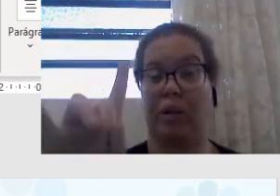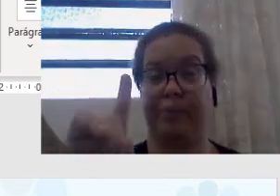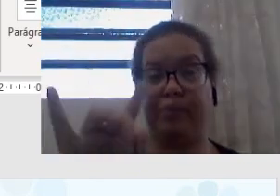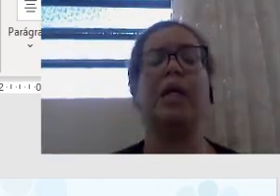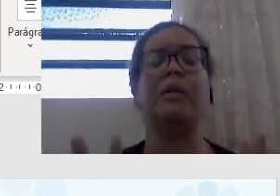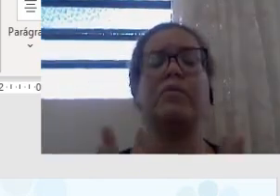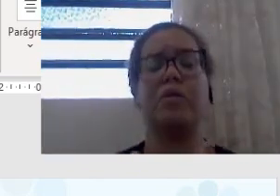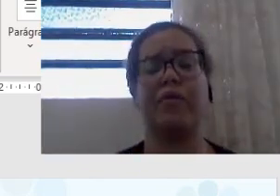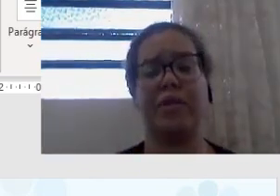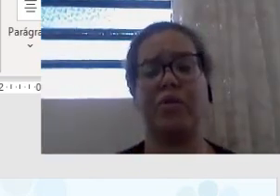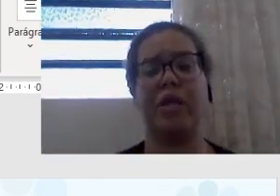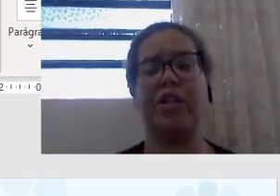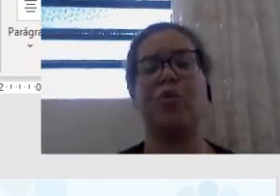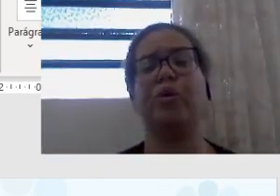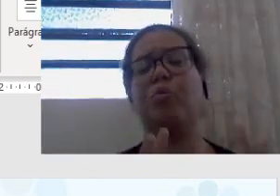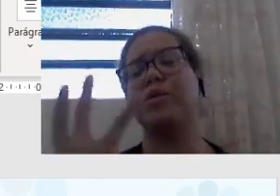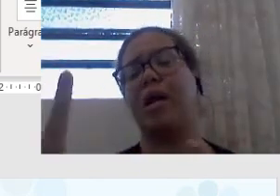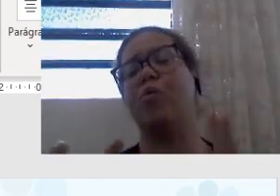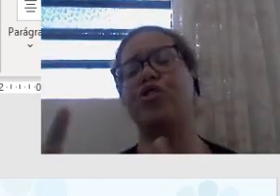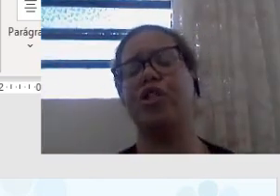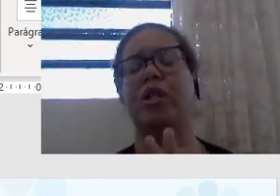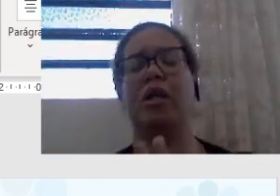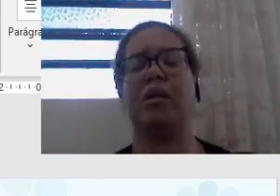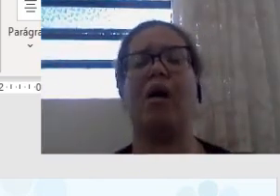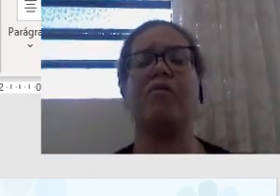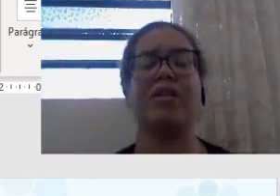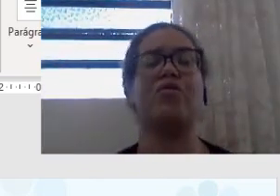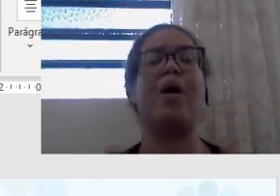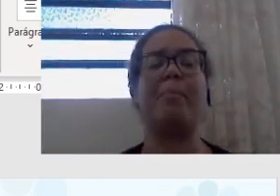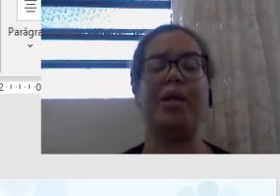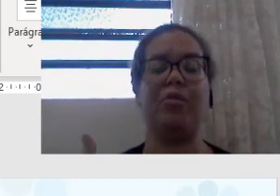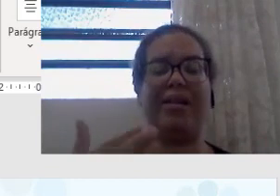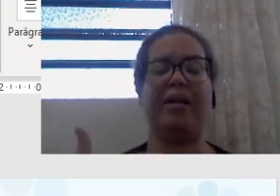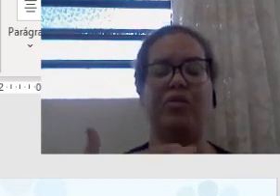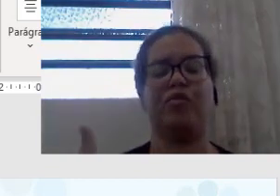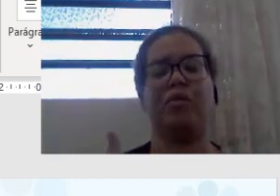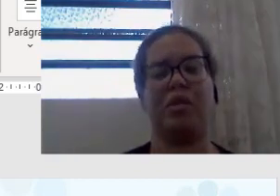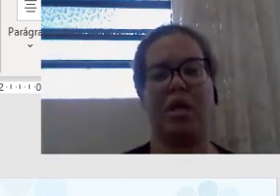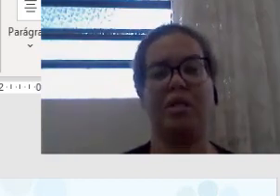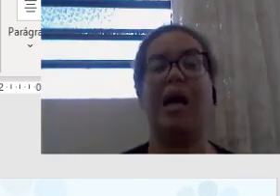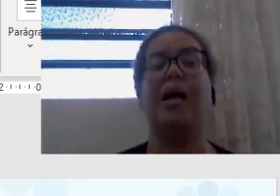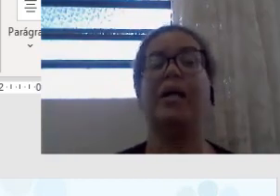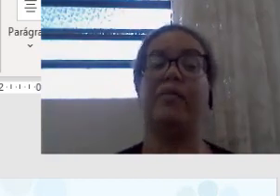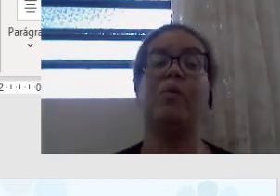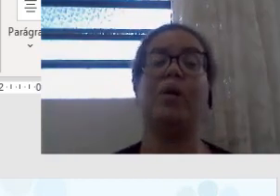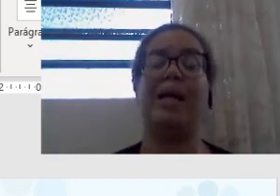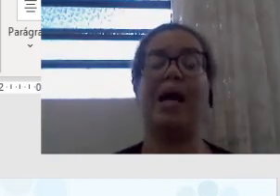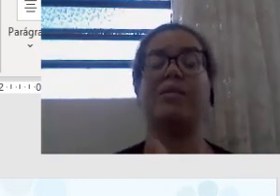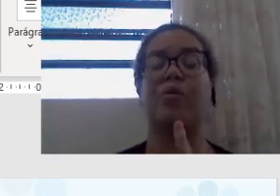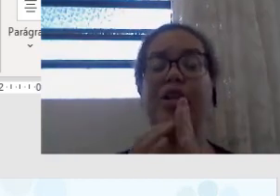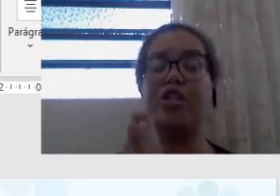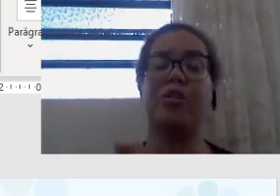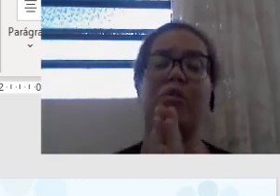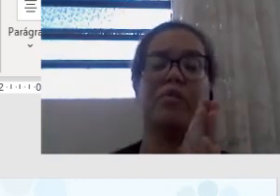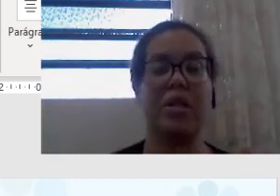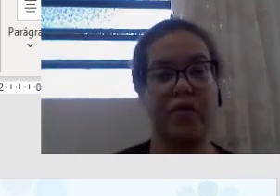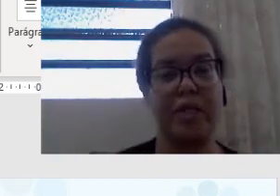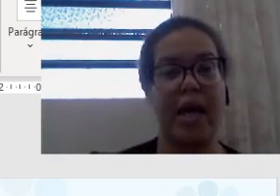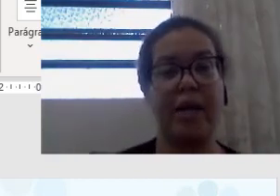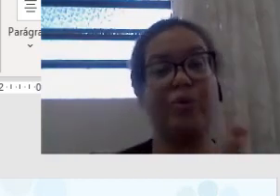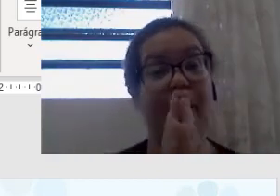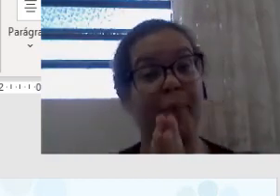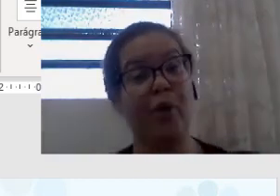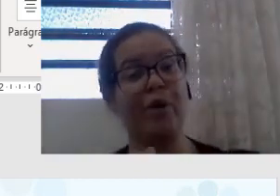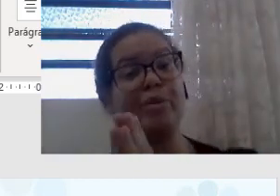uma aula. Então vocês vão fazer o seguinte, quando eu mostrar o dia, tal, vocês vão abrir o caderno de vocês e vão olhar se o registro que